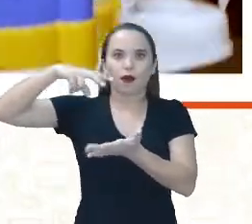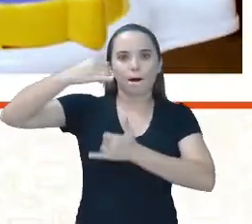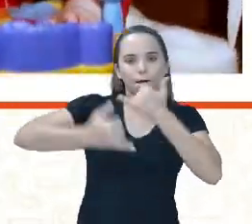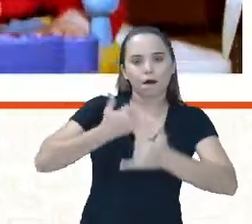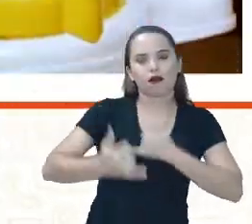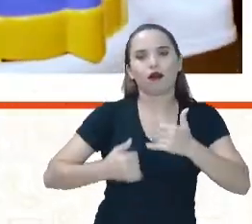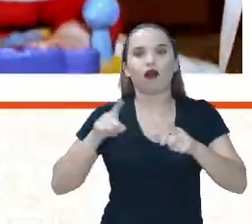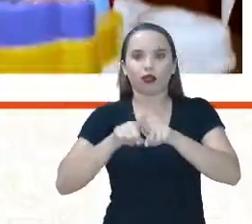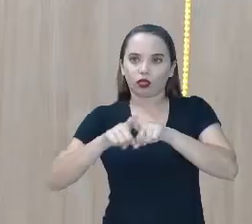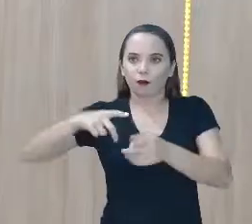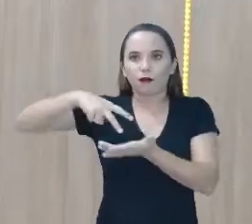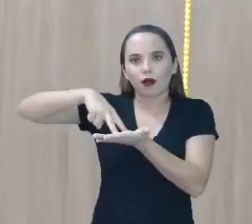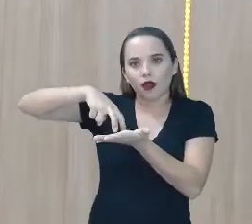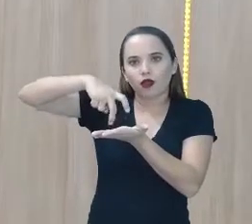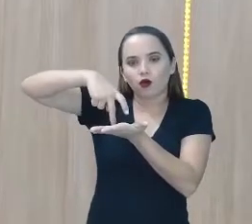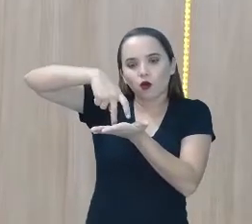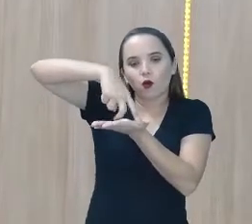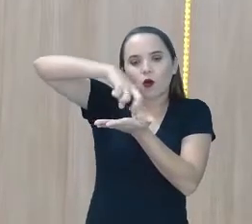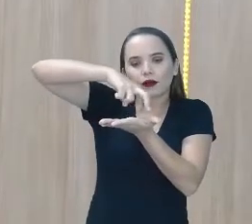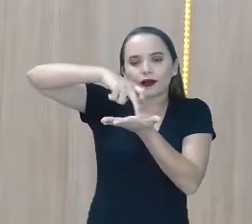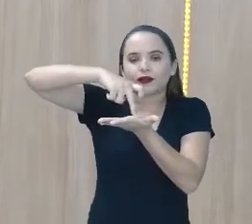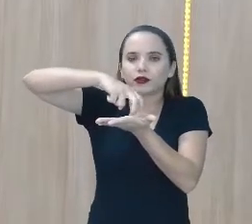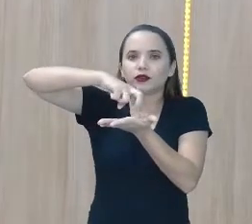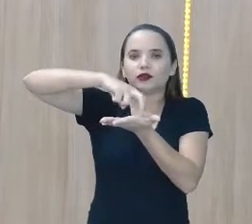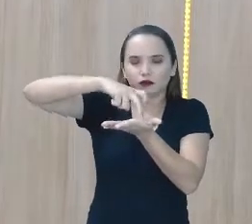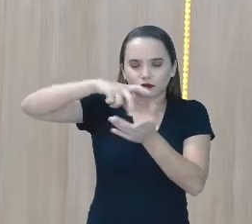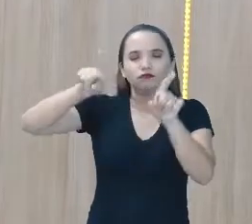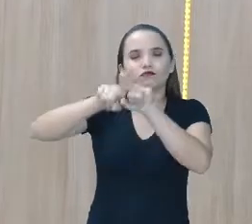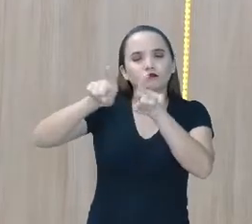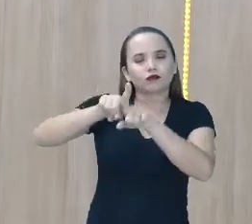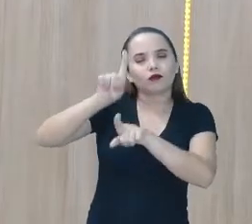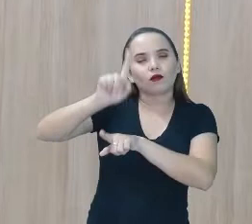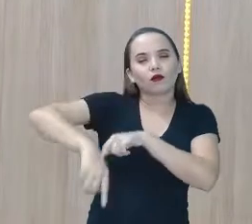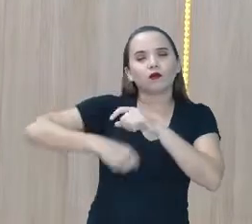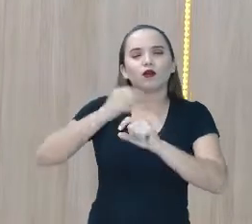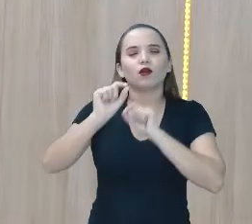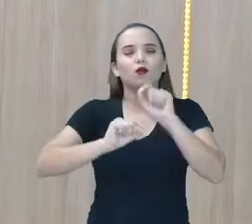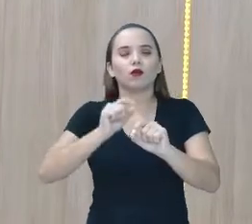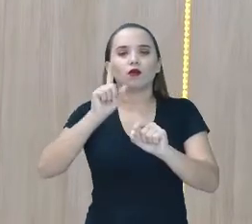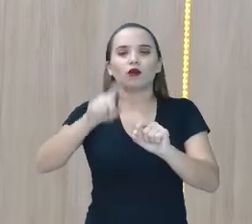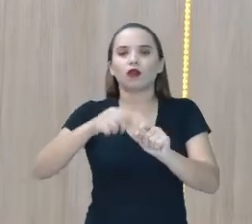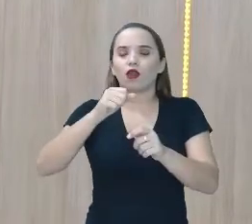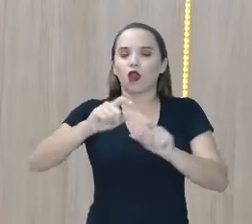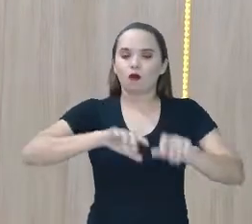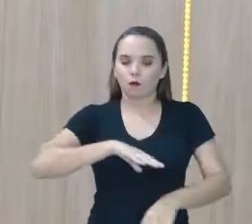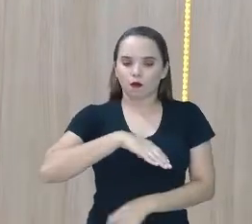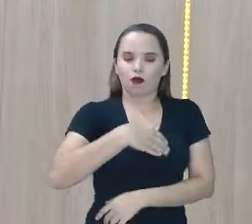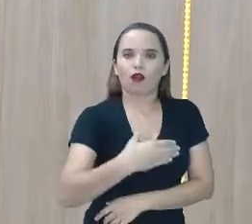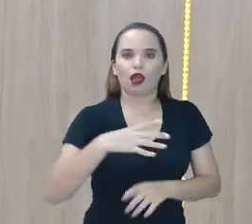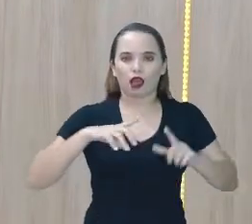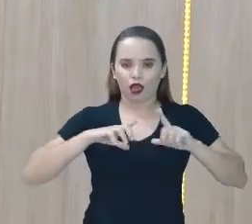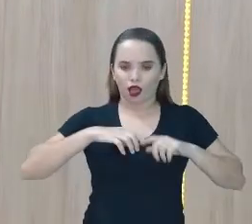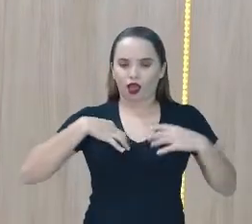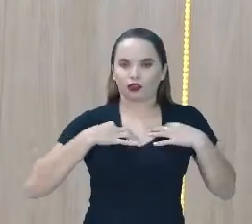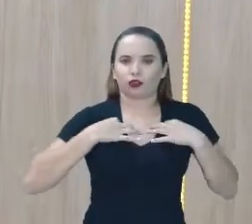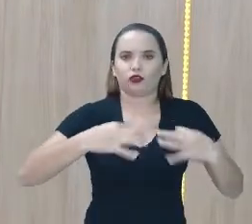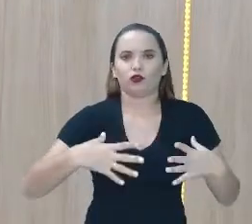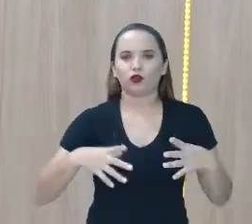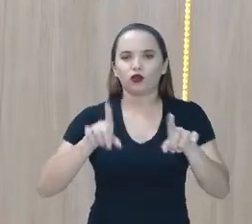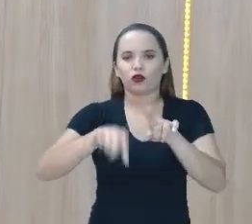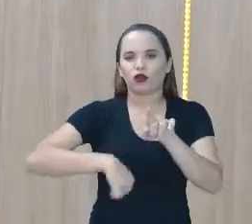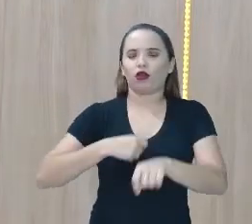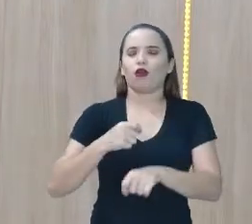ela determina, ela possibilita uma atitude, uma relação com o contexto, uma relação